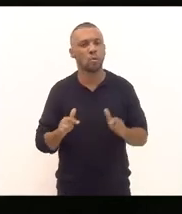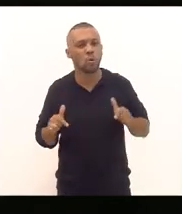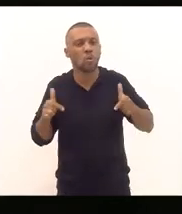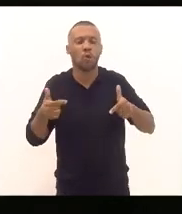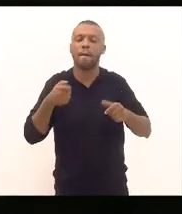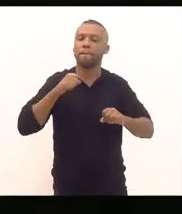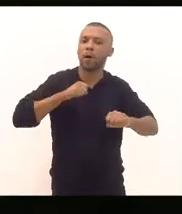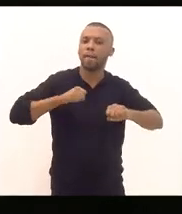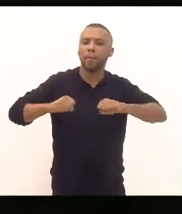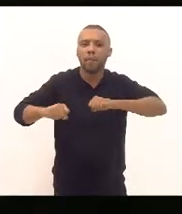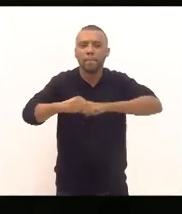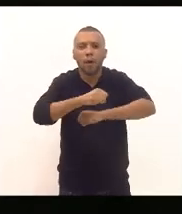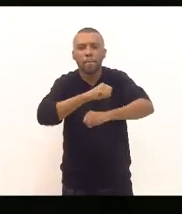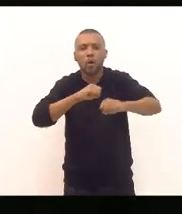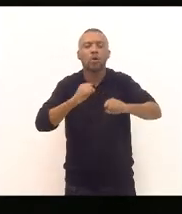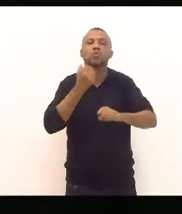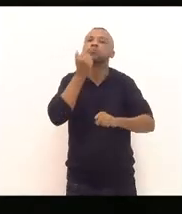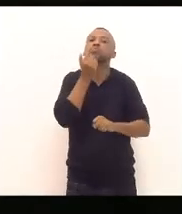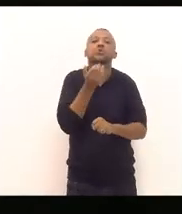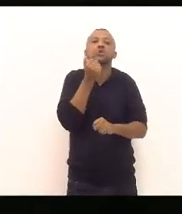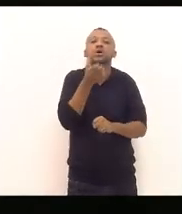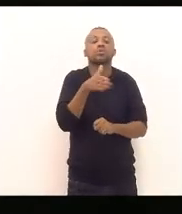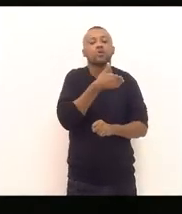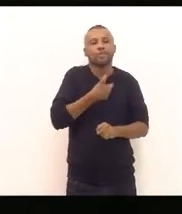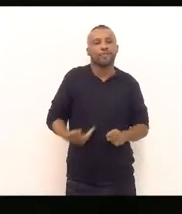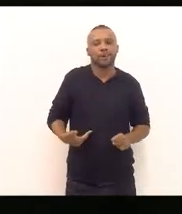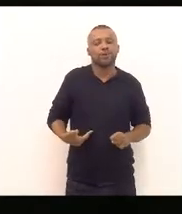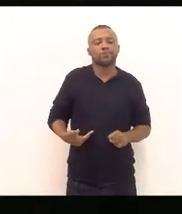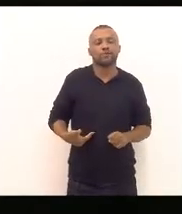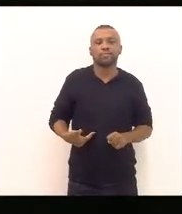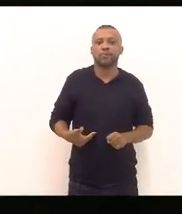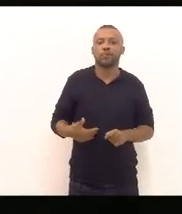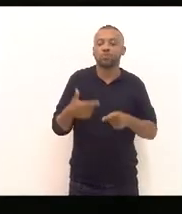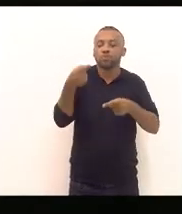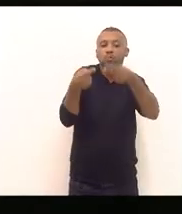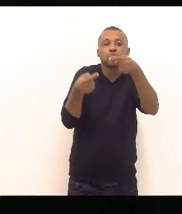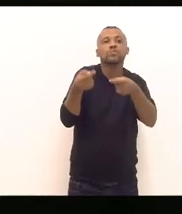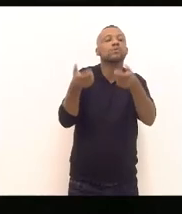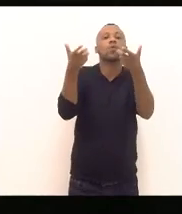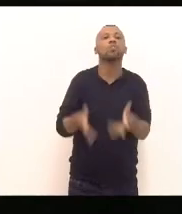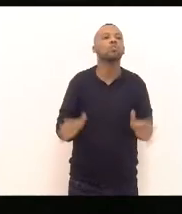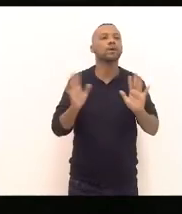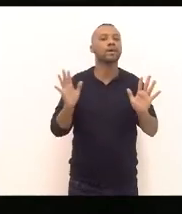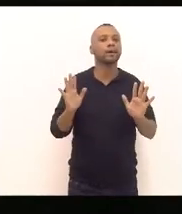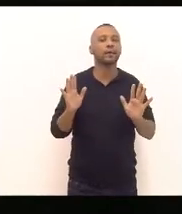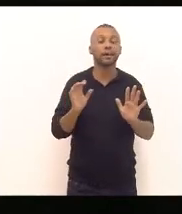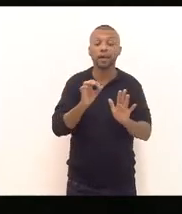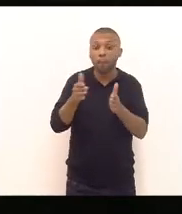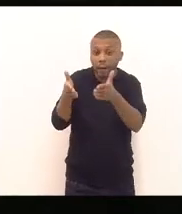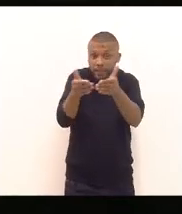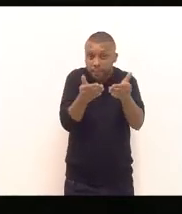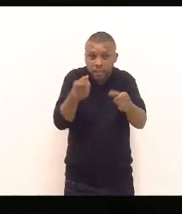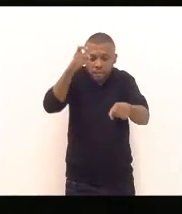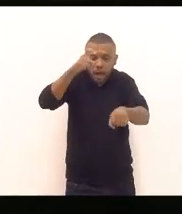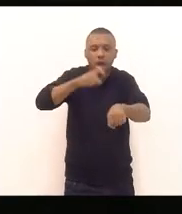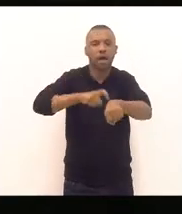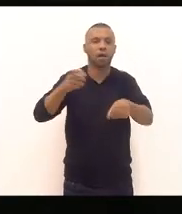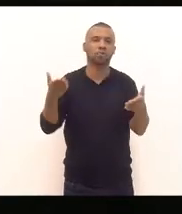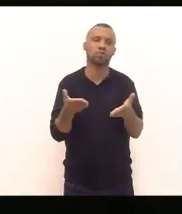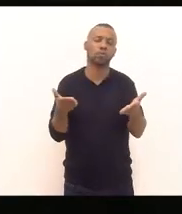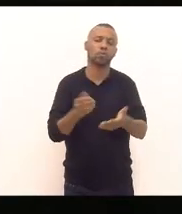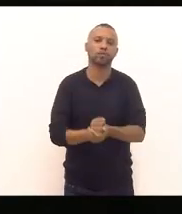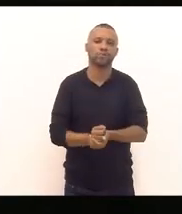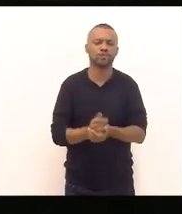essa questão de frente que não adianta a tia Ju o governo do estado não queria discutir isso você é uma demanda de hoje